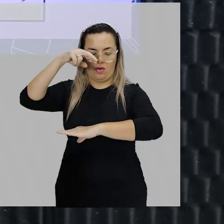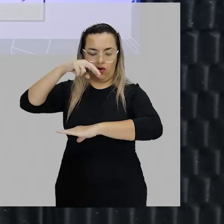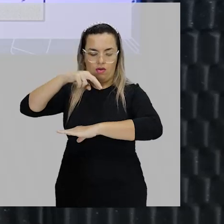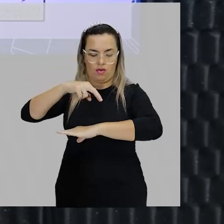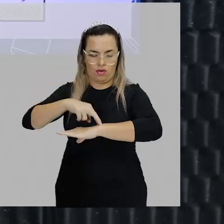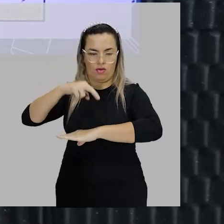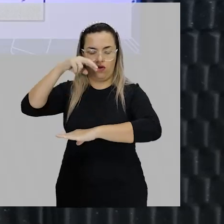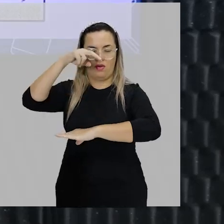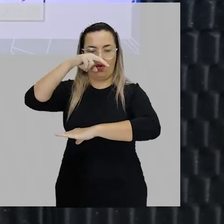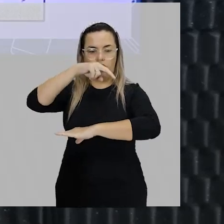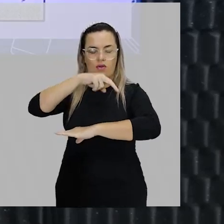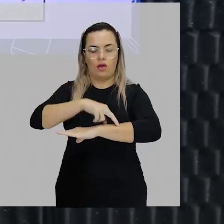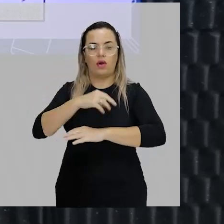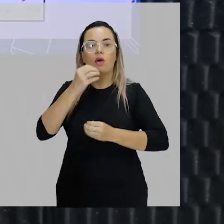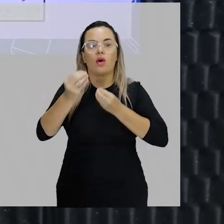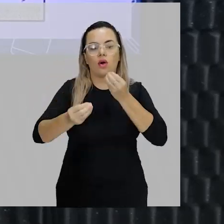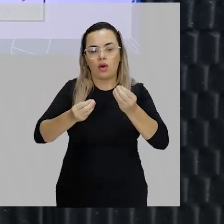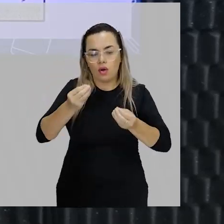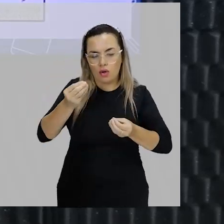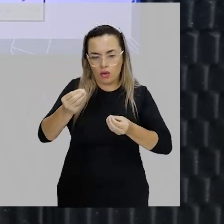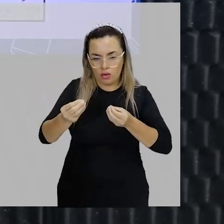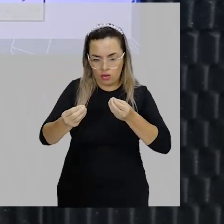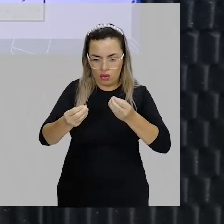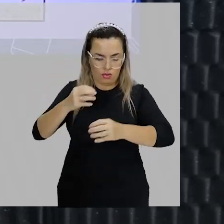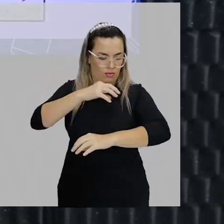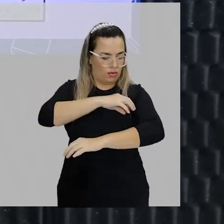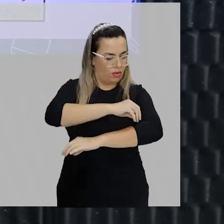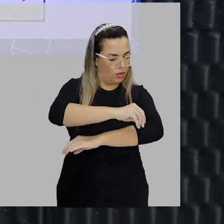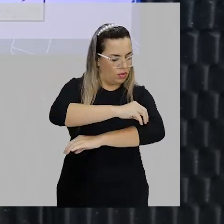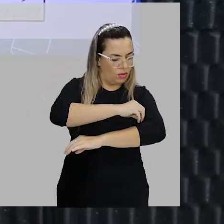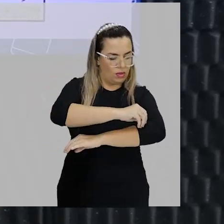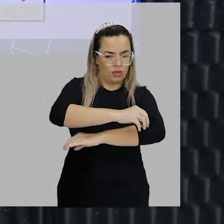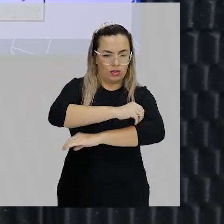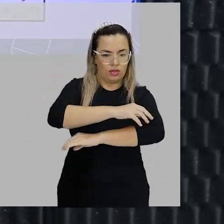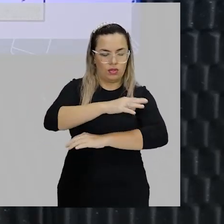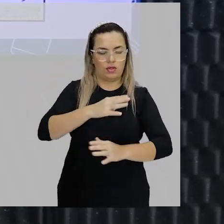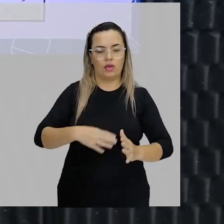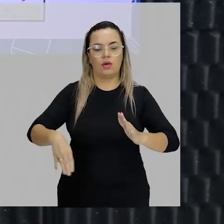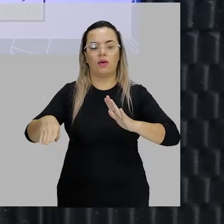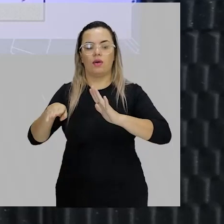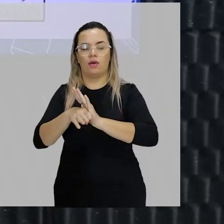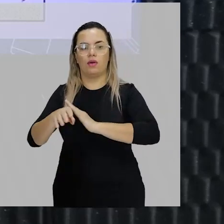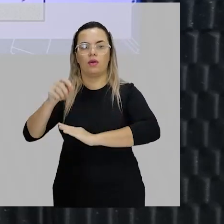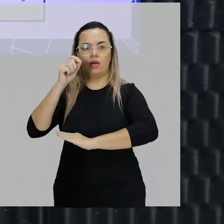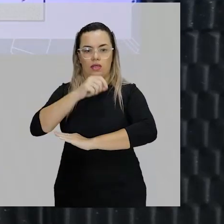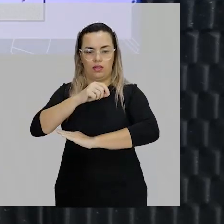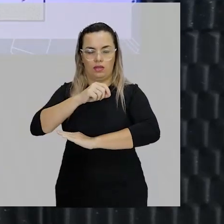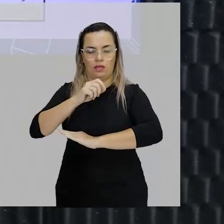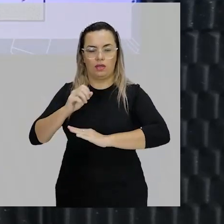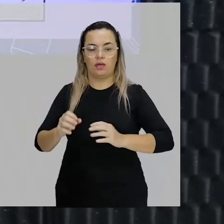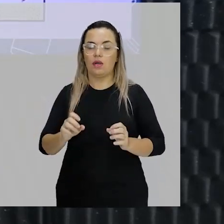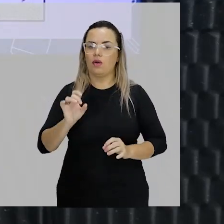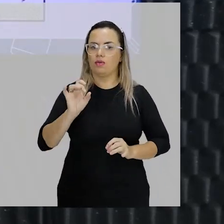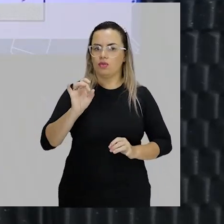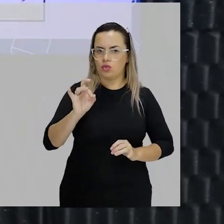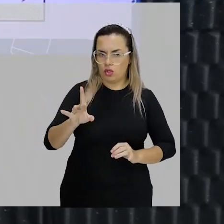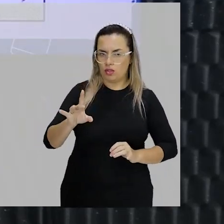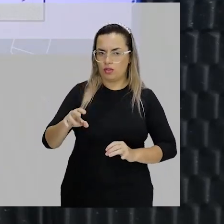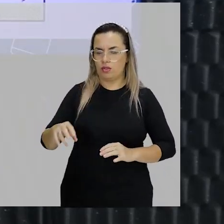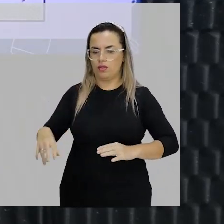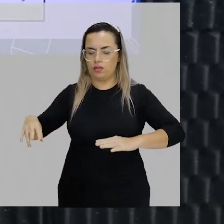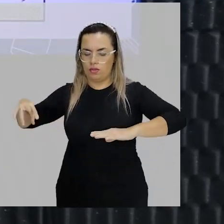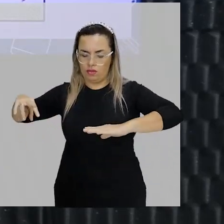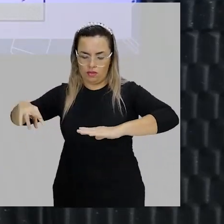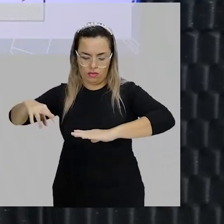saltos antes de se lançar à caixa de areia, antes de realizar a queda. Só que esses saltos,